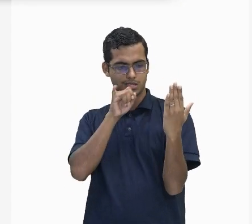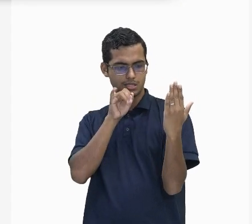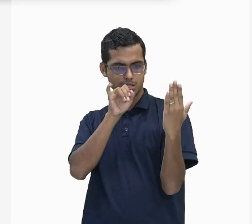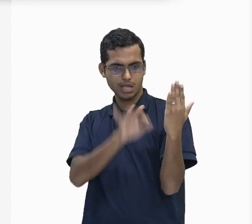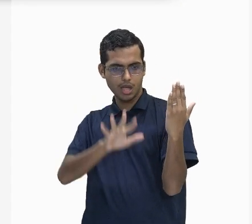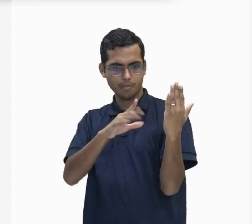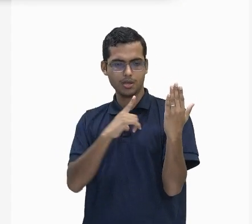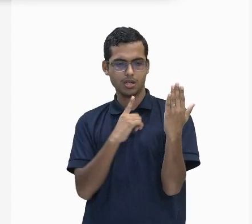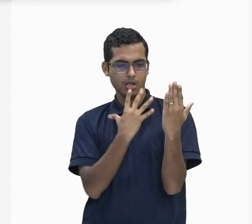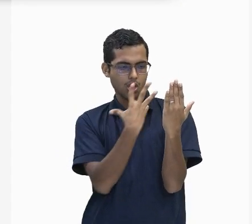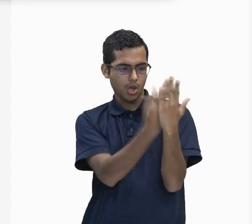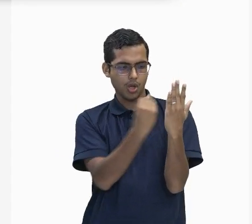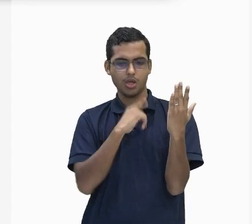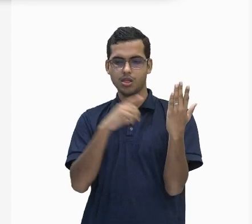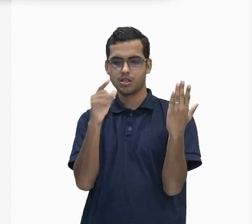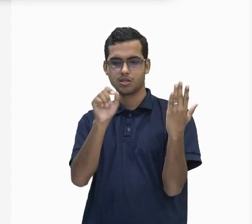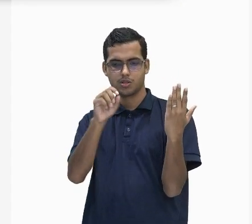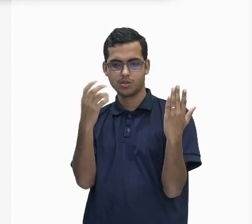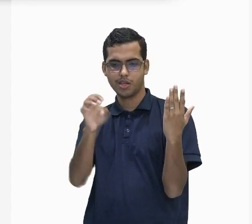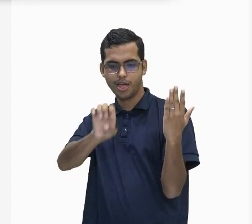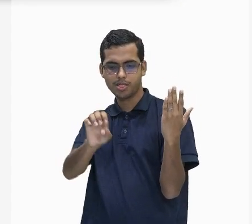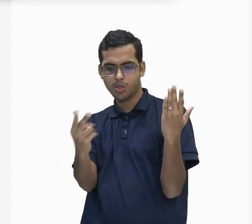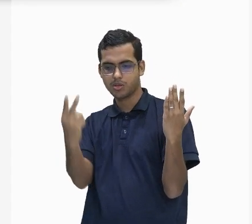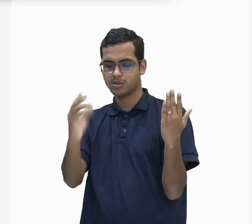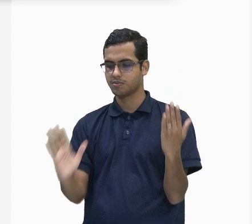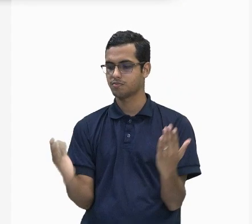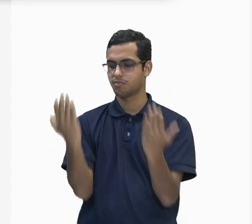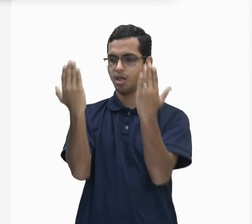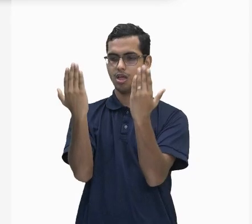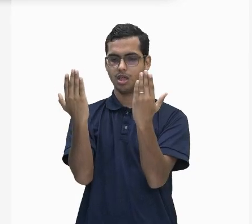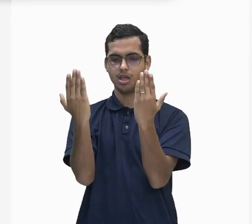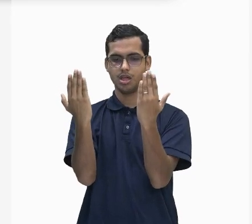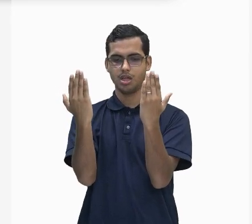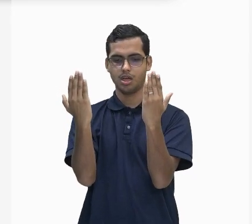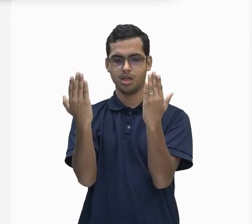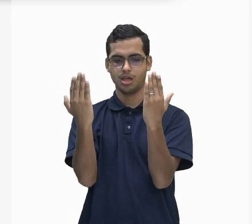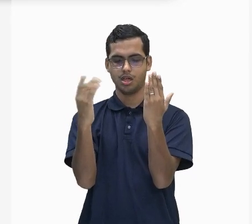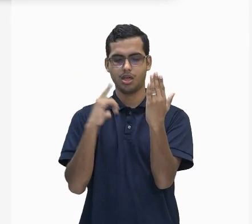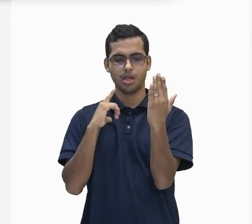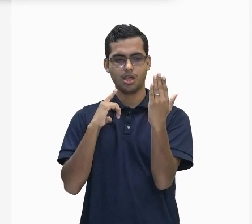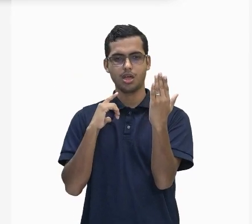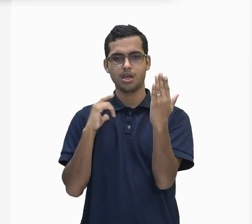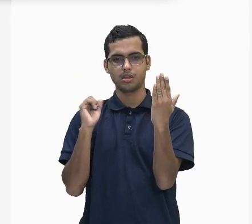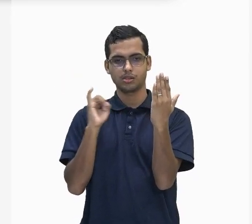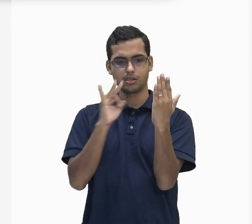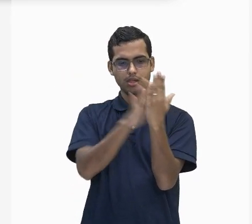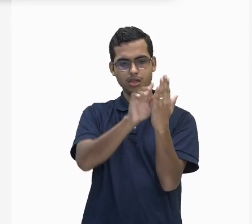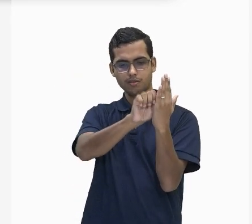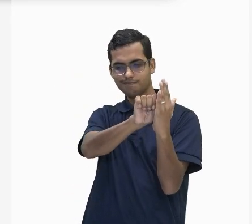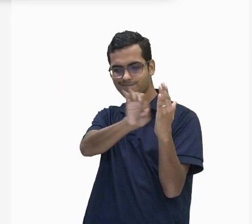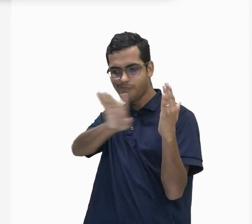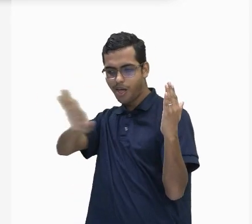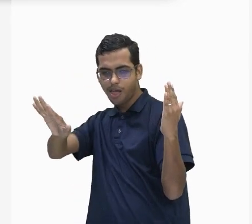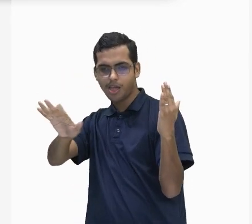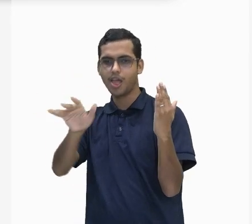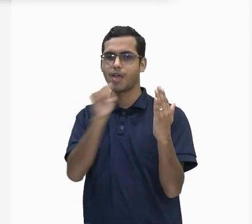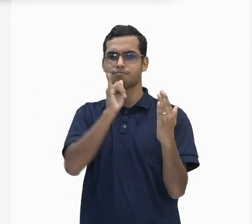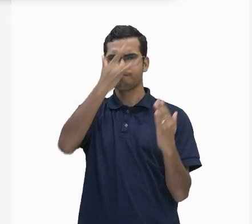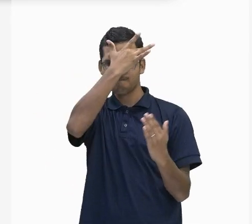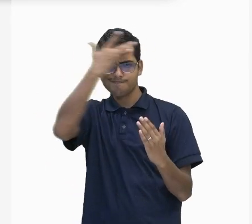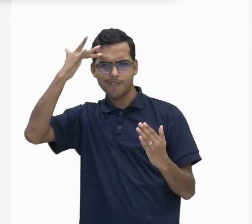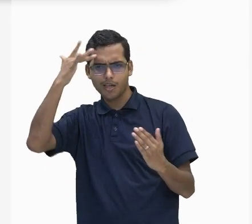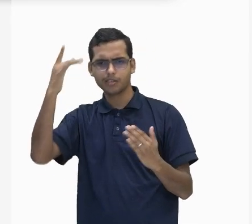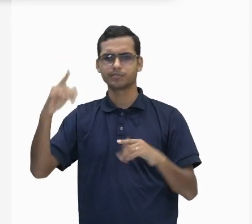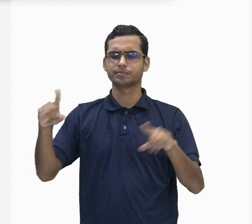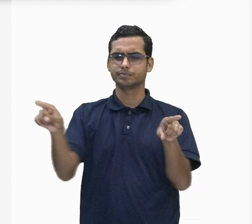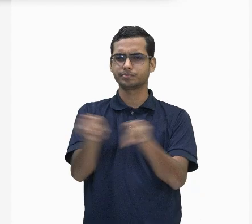imagens refletidas. E aí nós temos uma imagem aí mostrando, por exemplo, né, uma pessoa e na frente